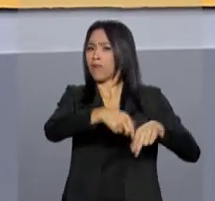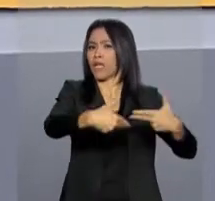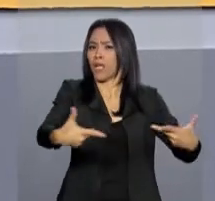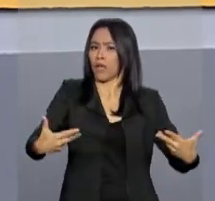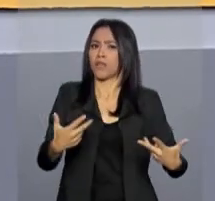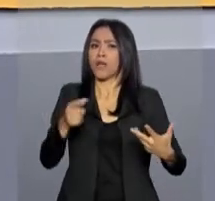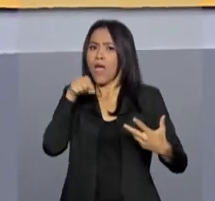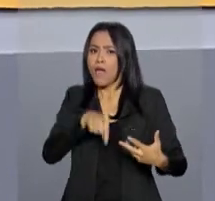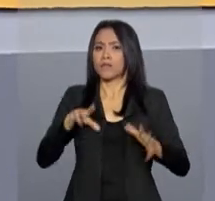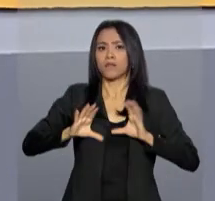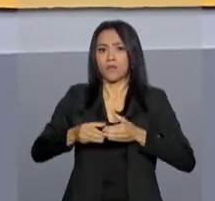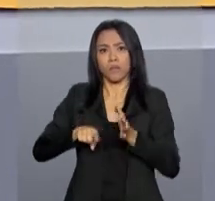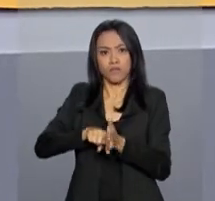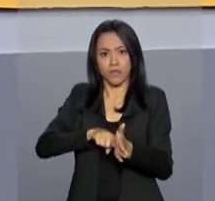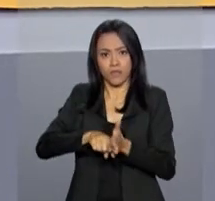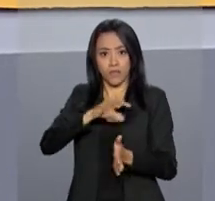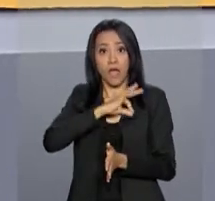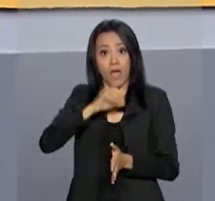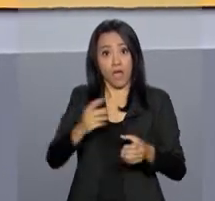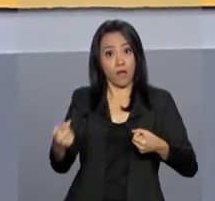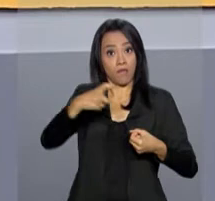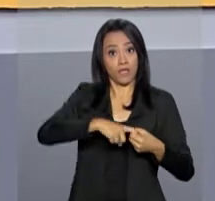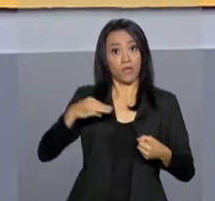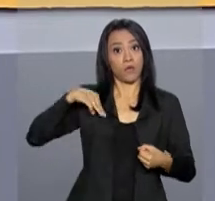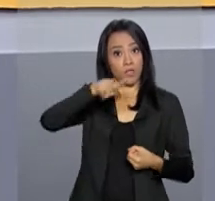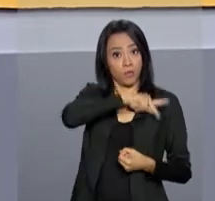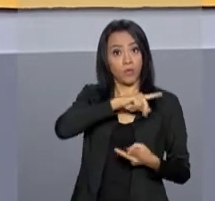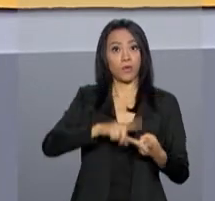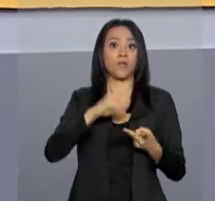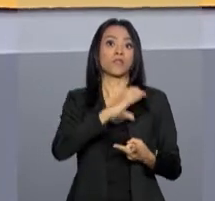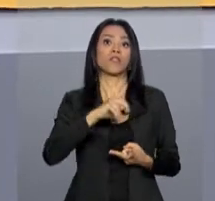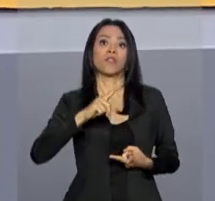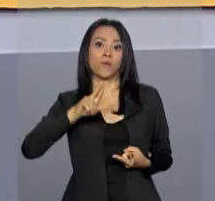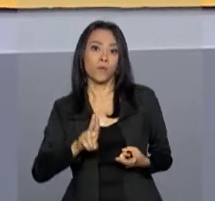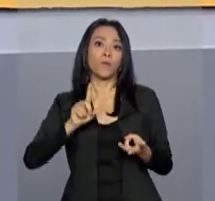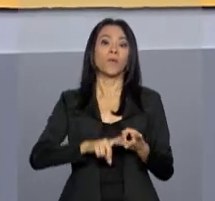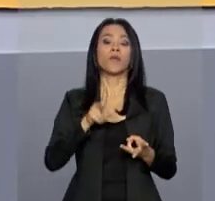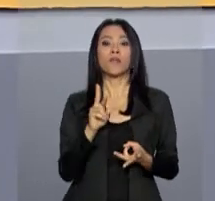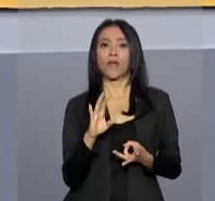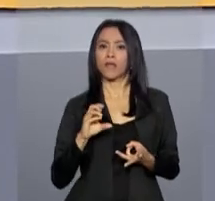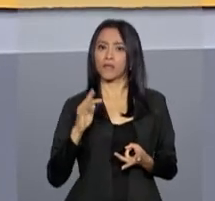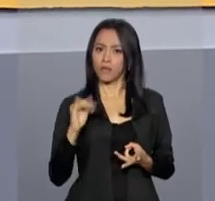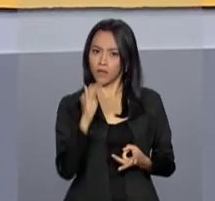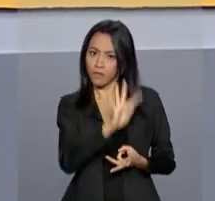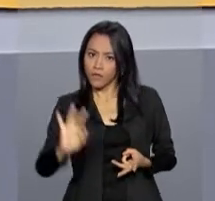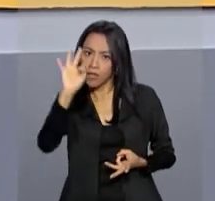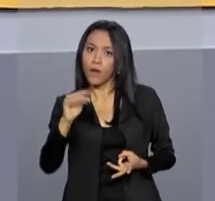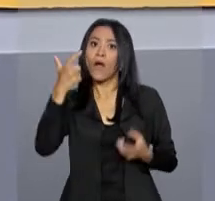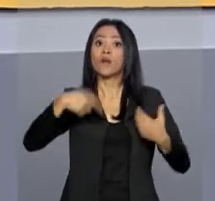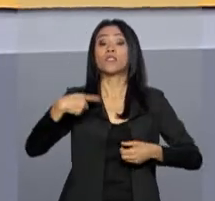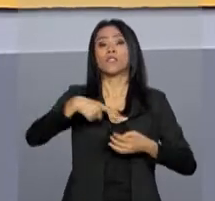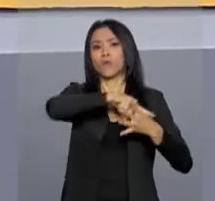operação é um trabalho conjunto com o ministério público a controladoria geral da união ea receita federal a ação ocorre na cidade de uraí